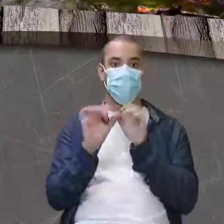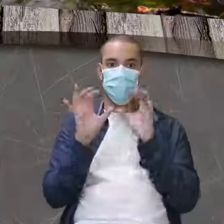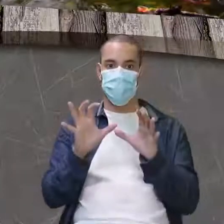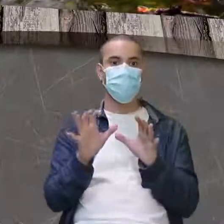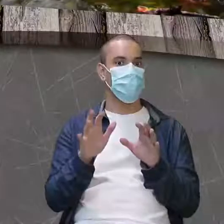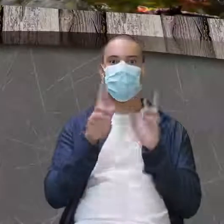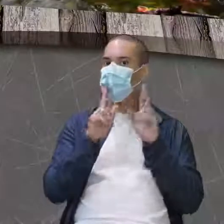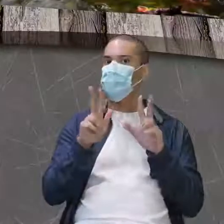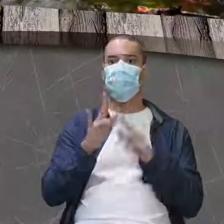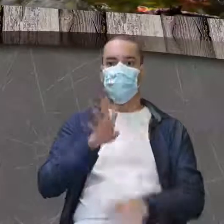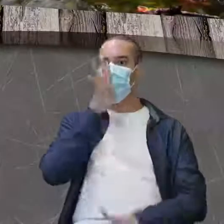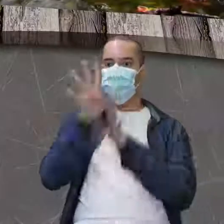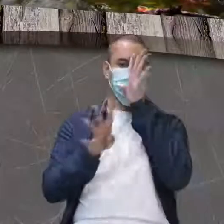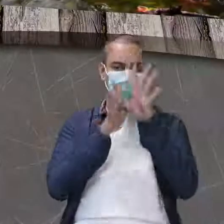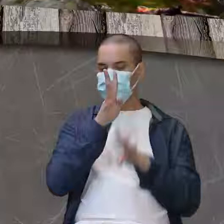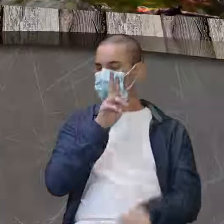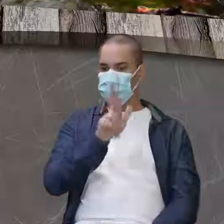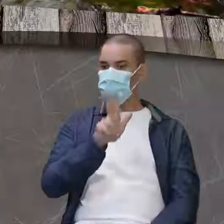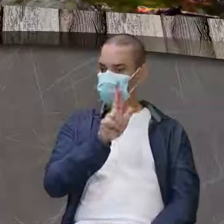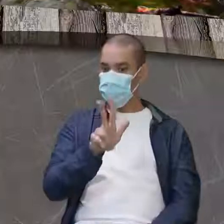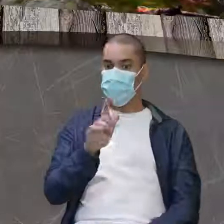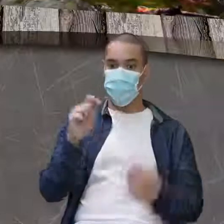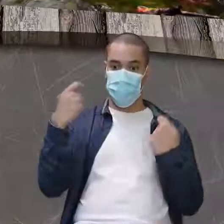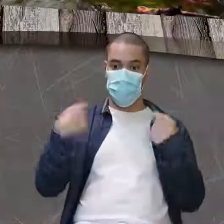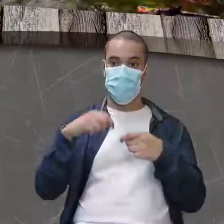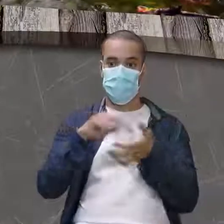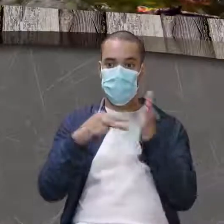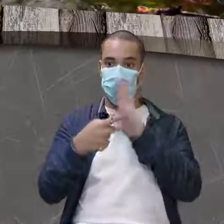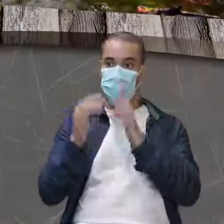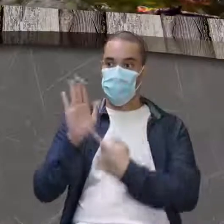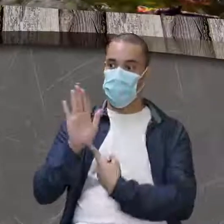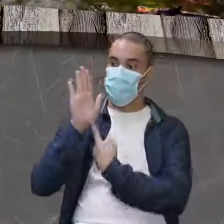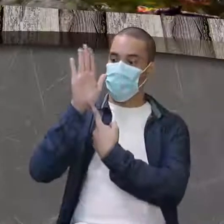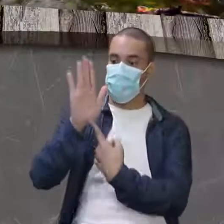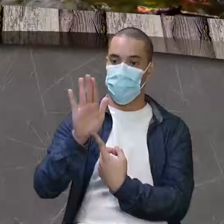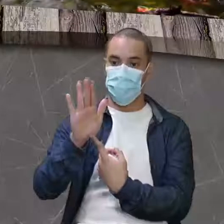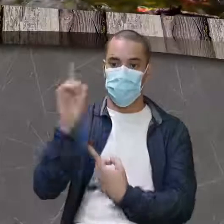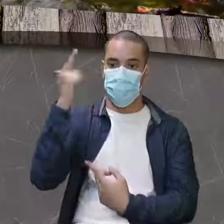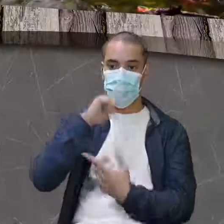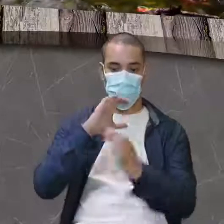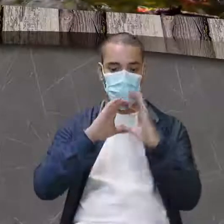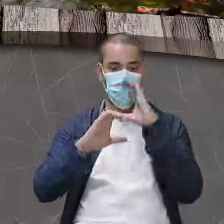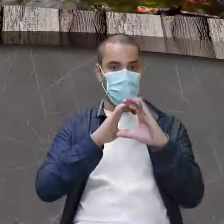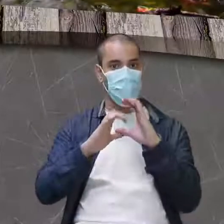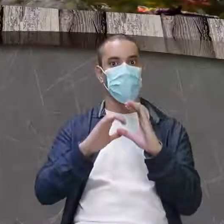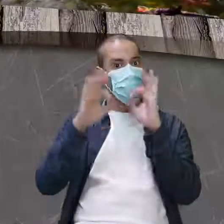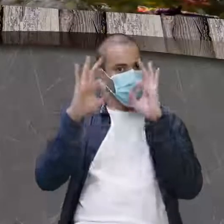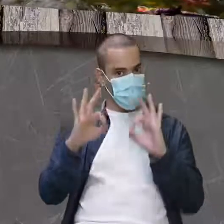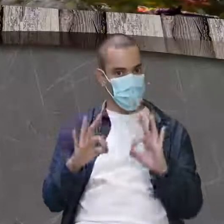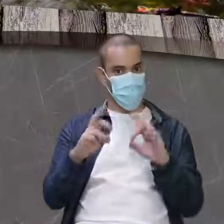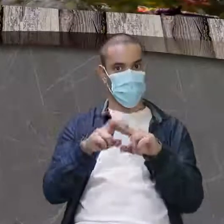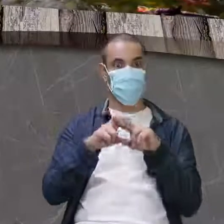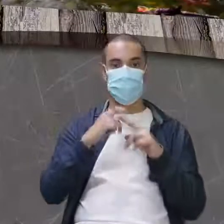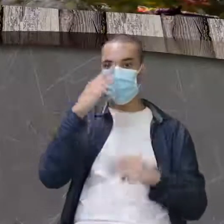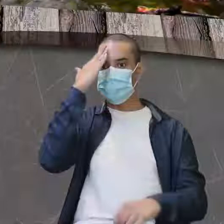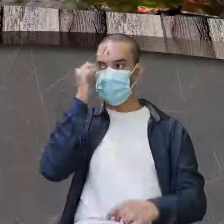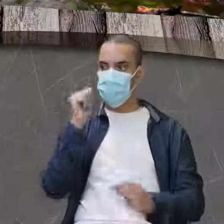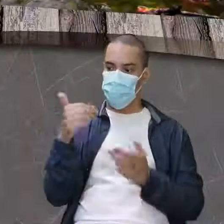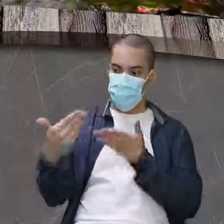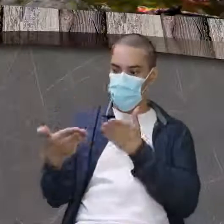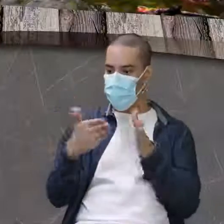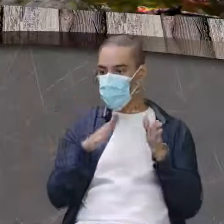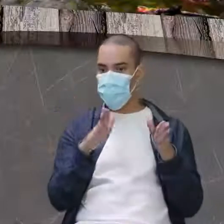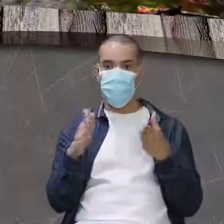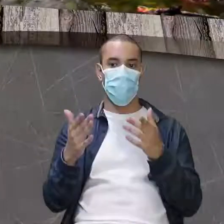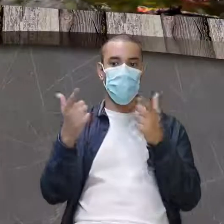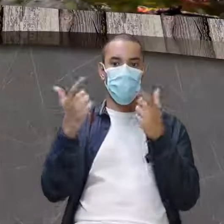não é aleatório, não. Eles têm essa comunicação a partir dessas substâncias. Então, eles sabem exatamente para onde eles